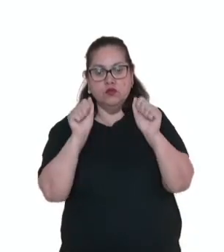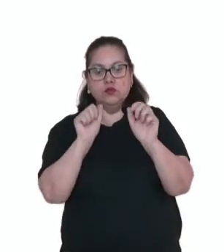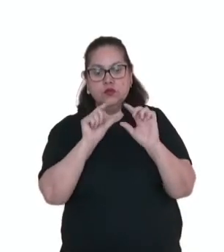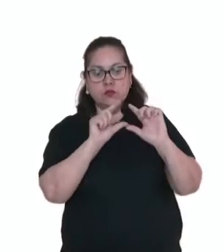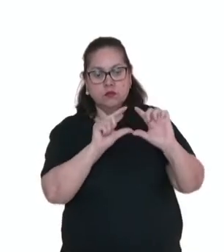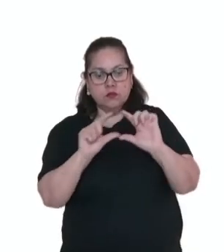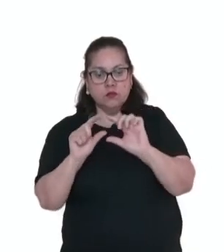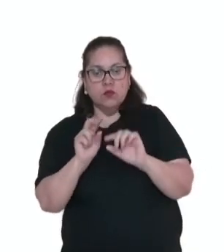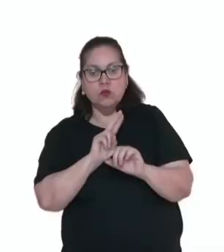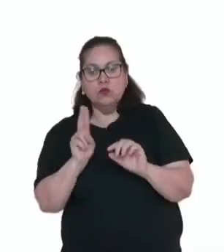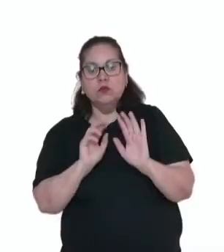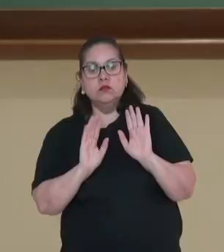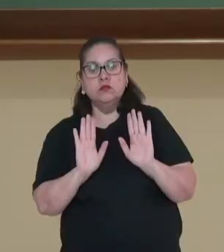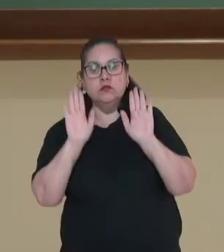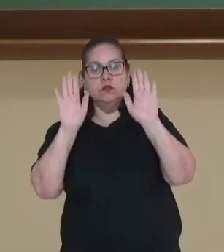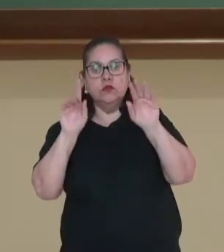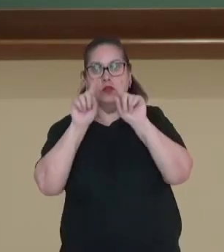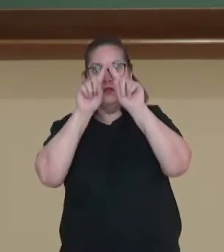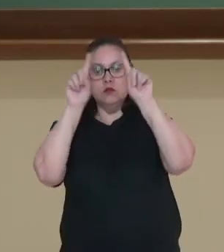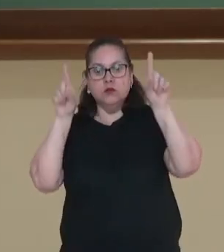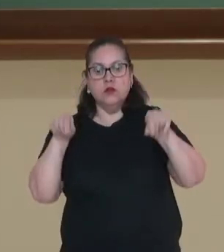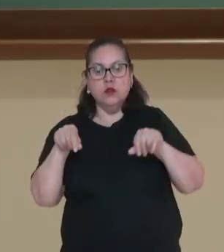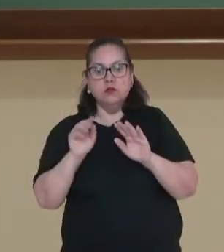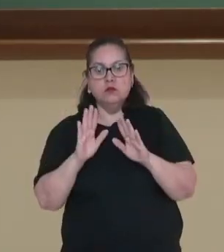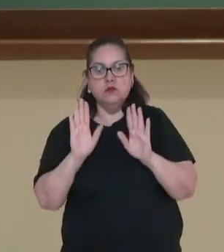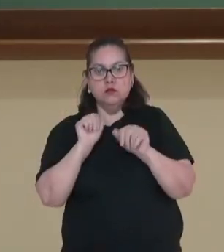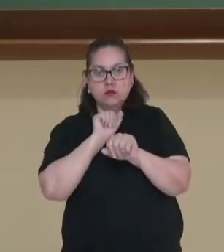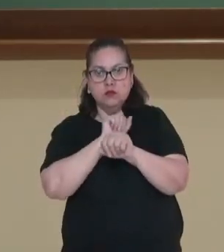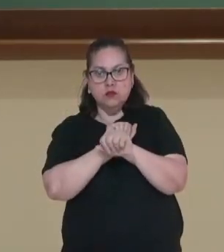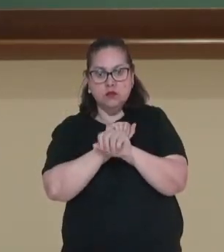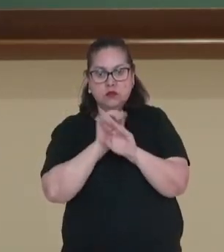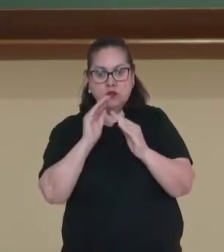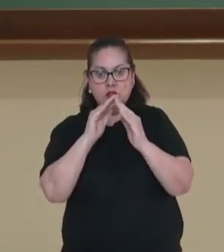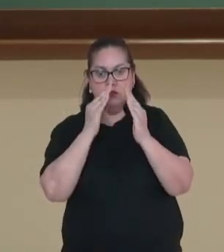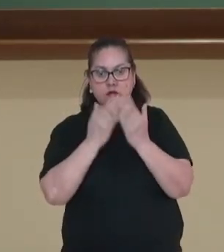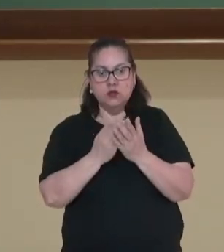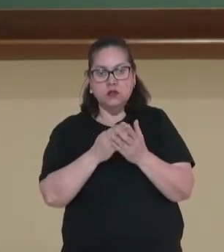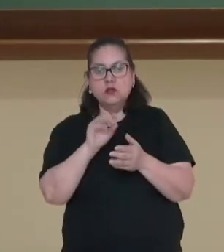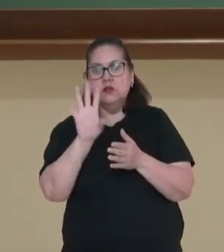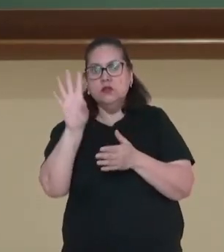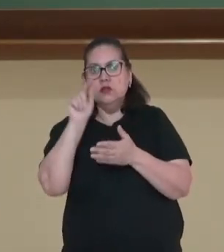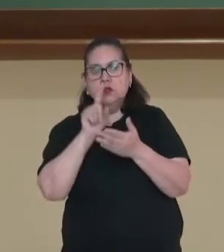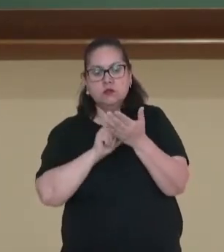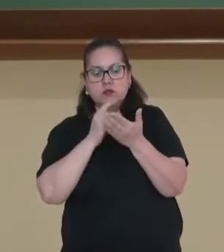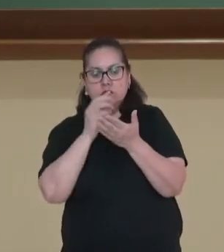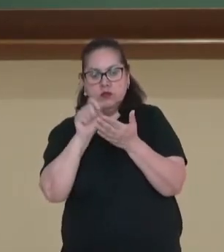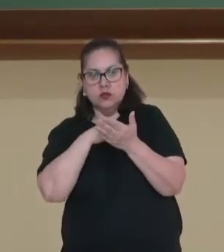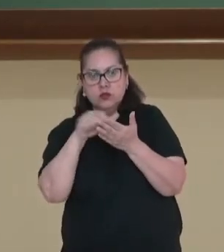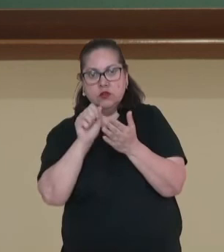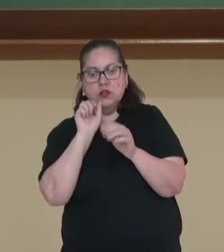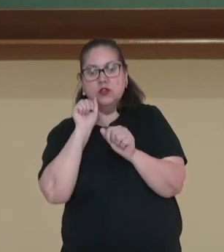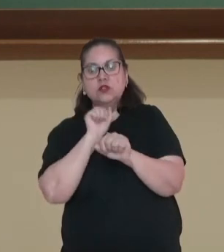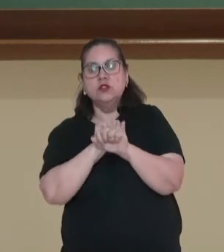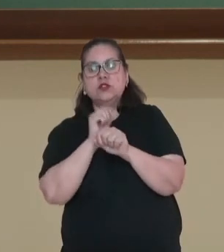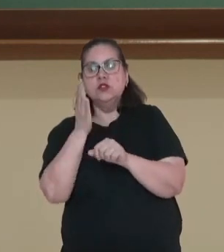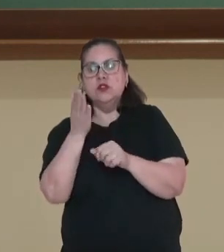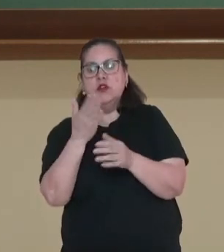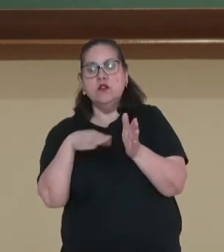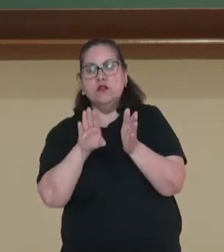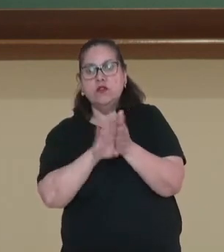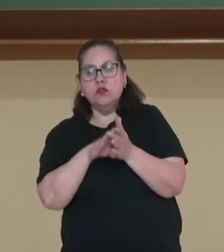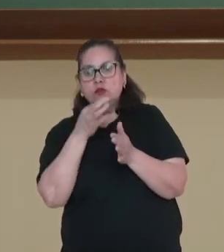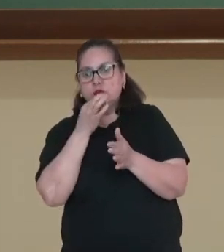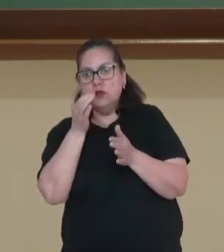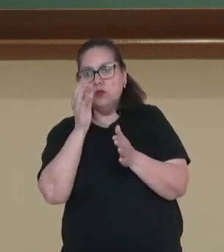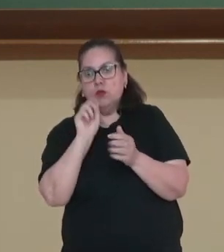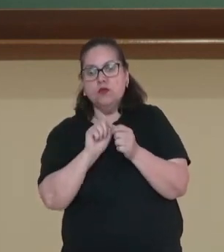etiqueta e exponha no mural da escola. Eu vou dar um tempinho para você anotar as informações e eu já volto com umas sugestões de como fazer.